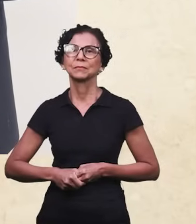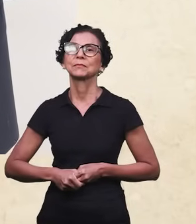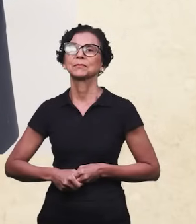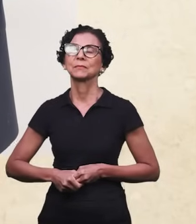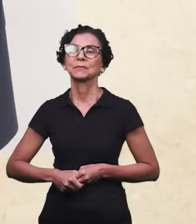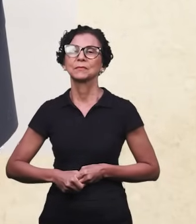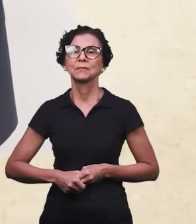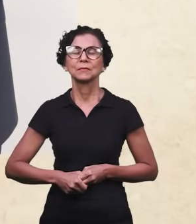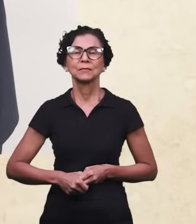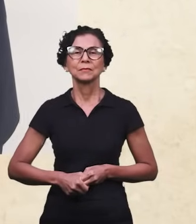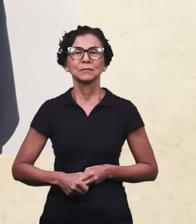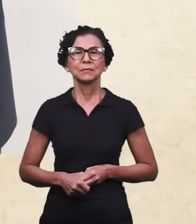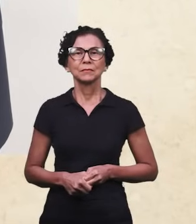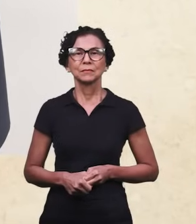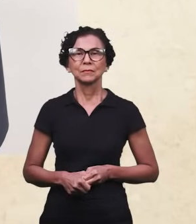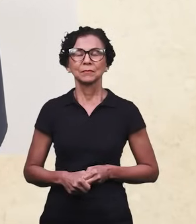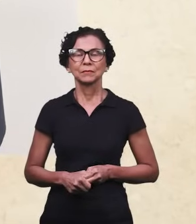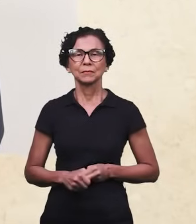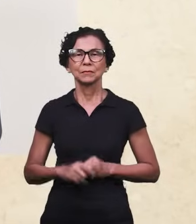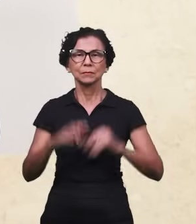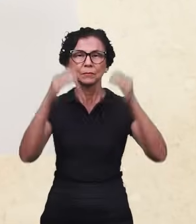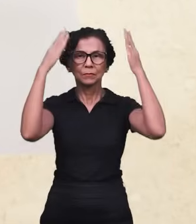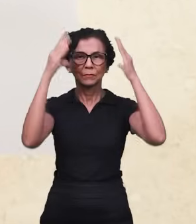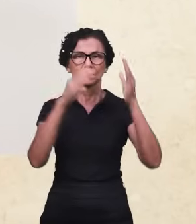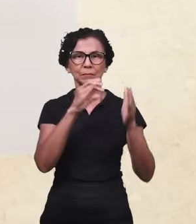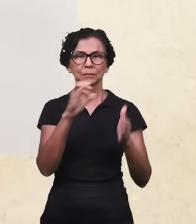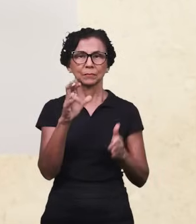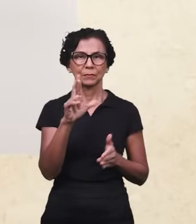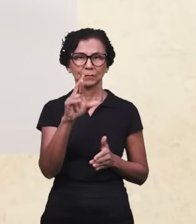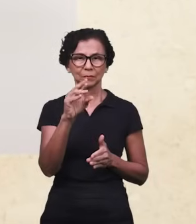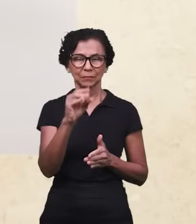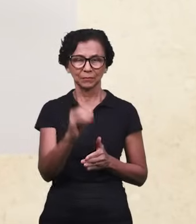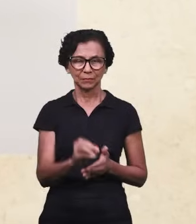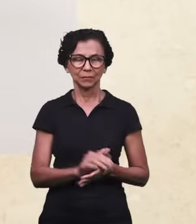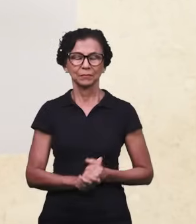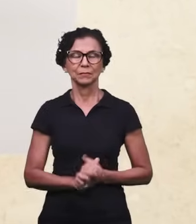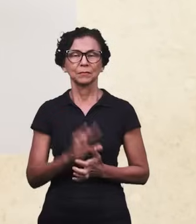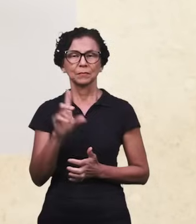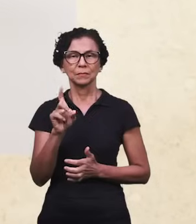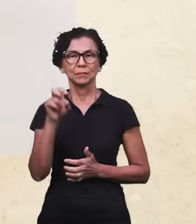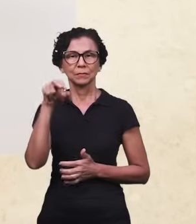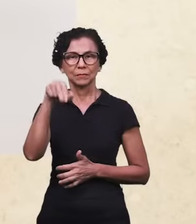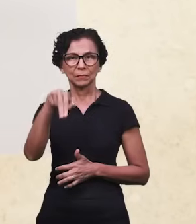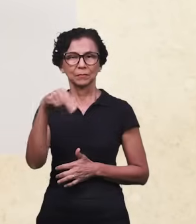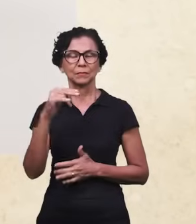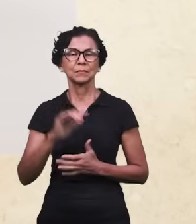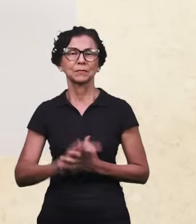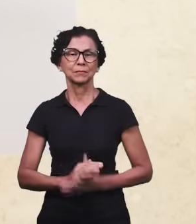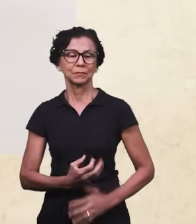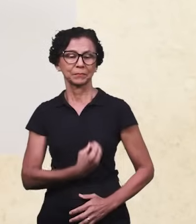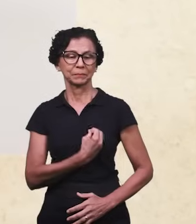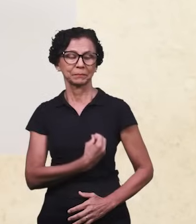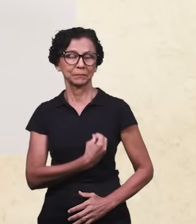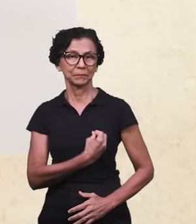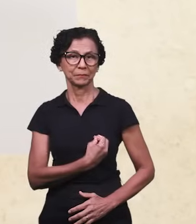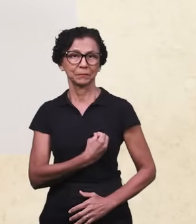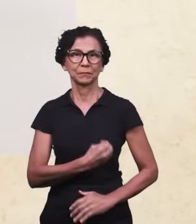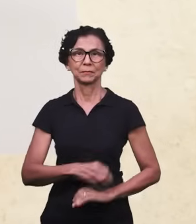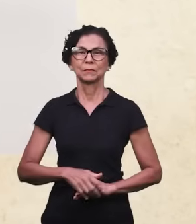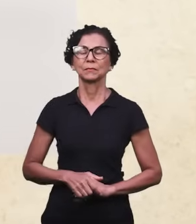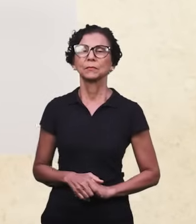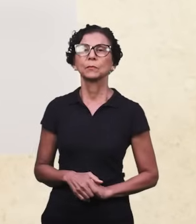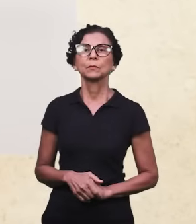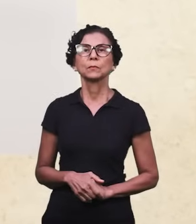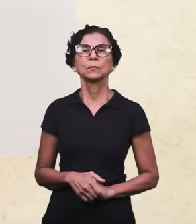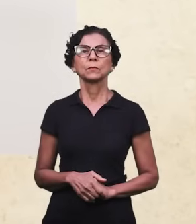rei Ciro. Isso está escrito no capítulo 1, verso 21 do livro de Daniel.